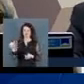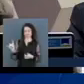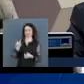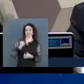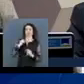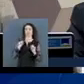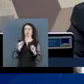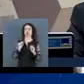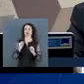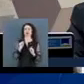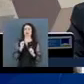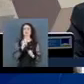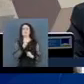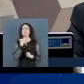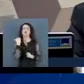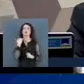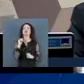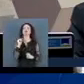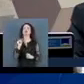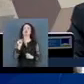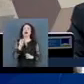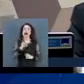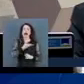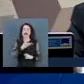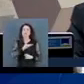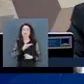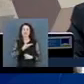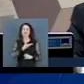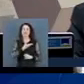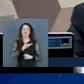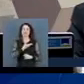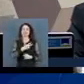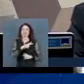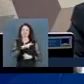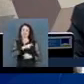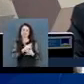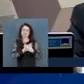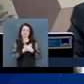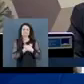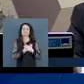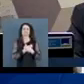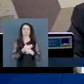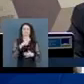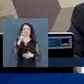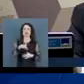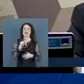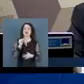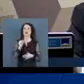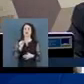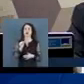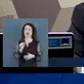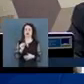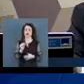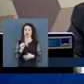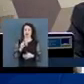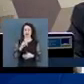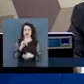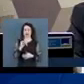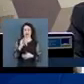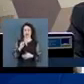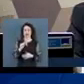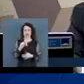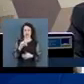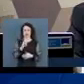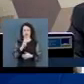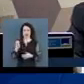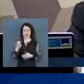da rainha do rock, da morte de uma amiga pessoal que eu construí com minha madrinha Hebe Camargo, que é a Rita Lee. Eu vou